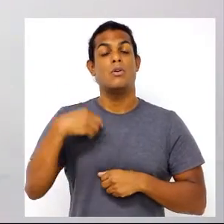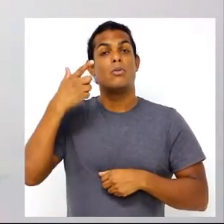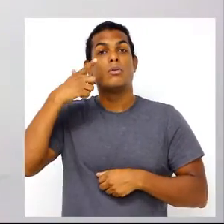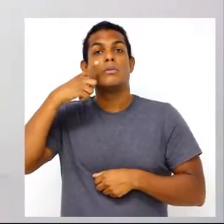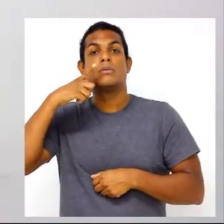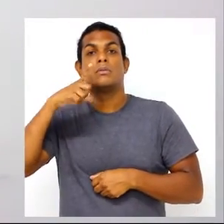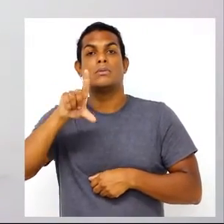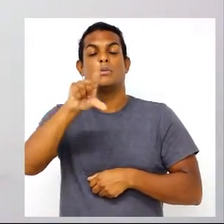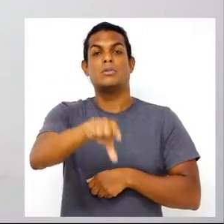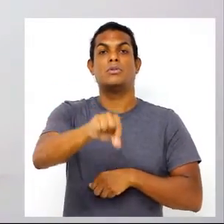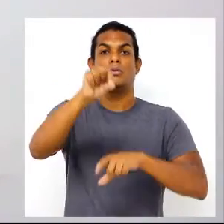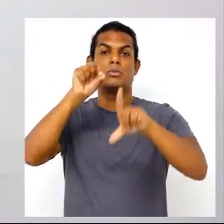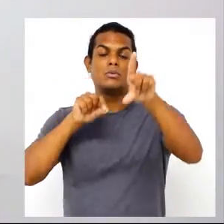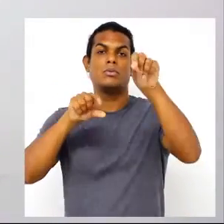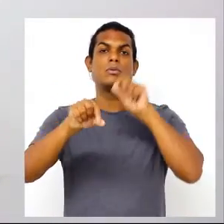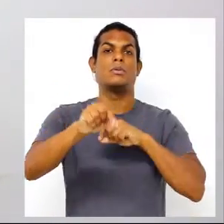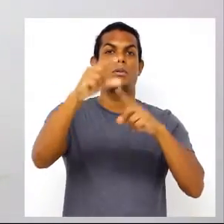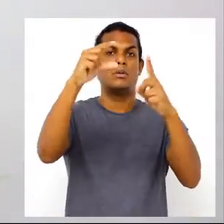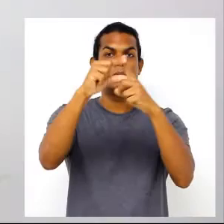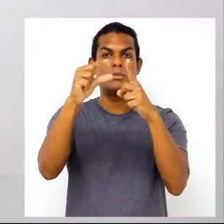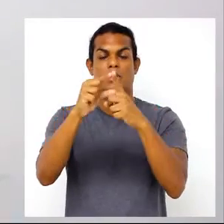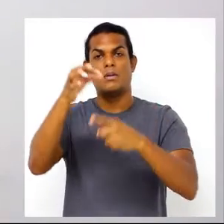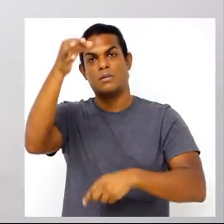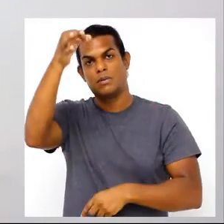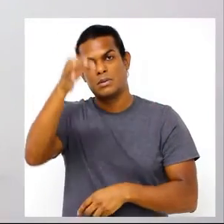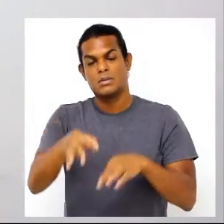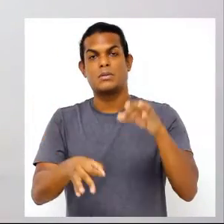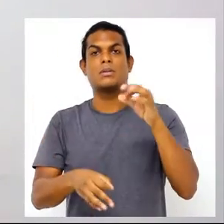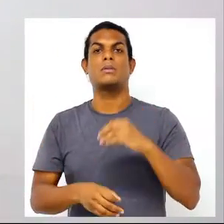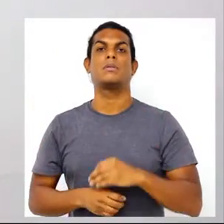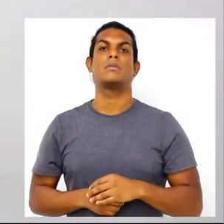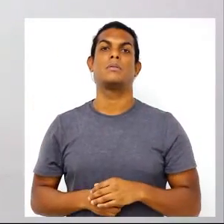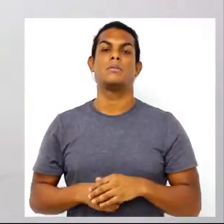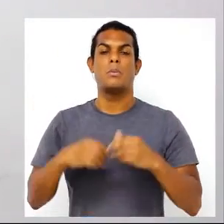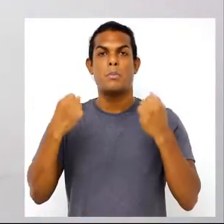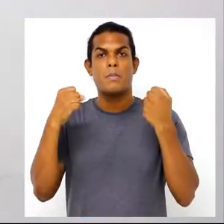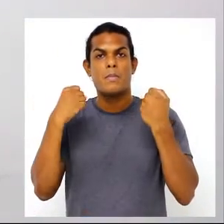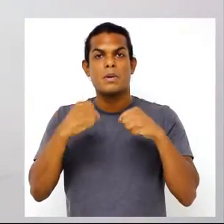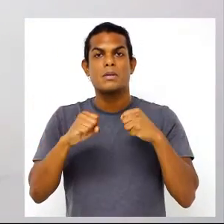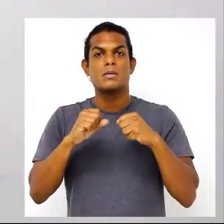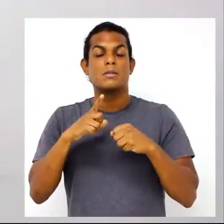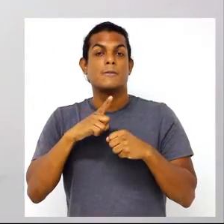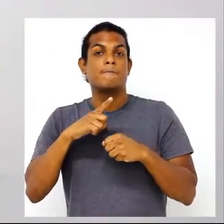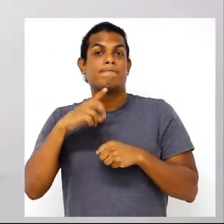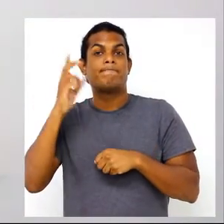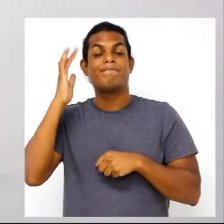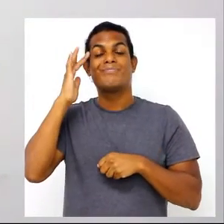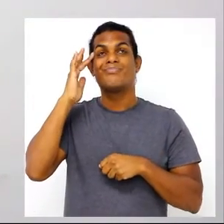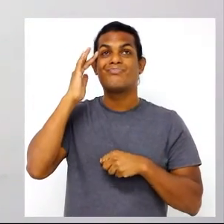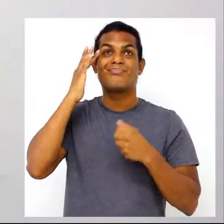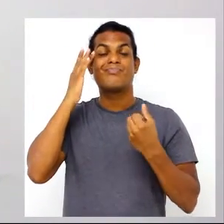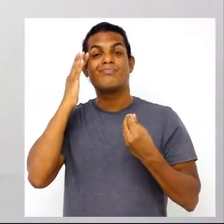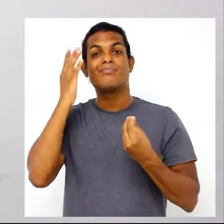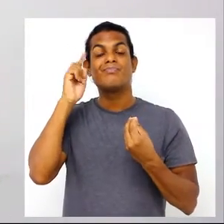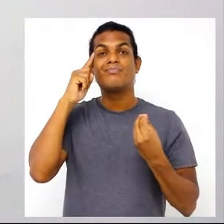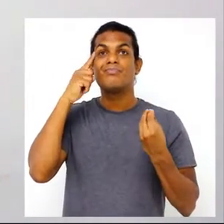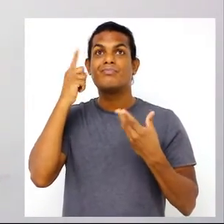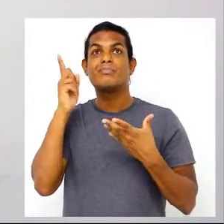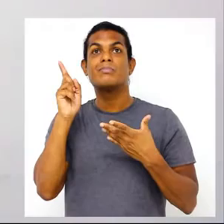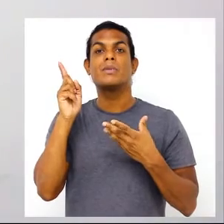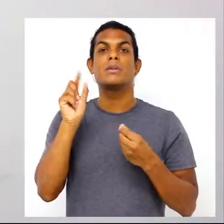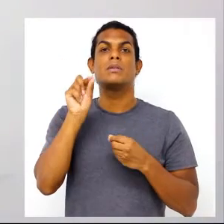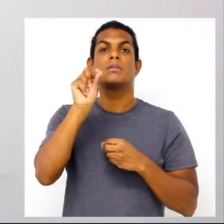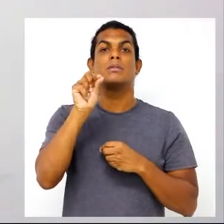né, escolher o vocabulário adequado, a metodologia adequada, eu tenho que ter uma ideia de quem serão os